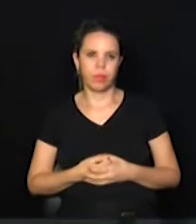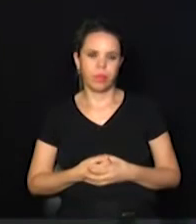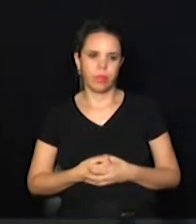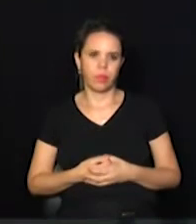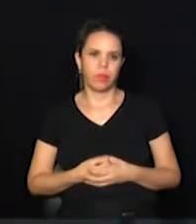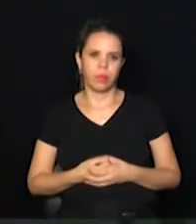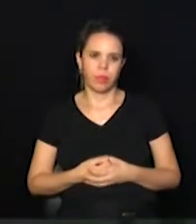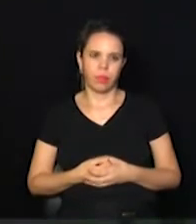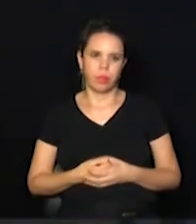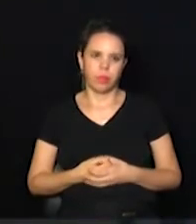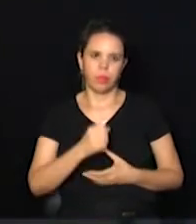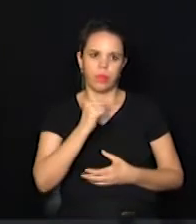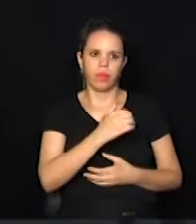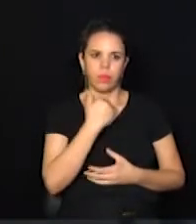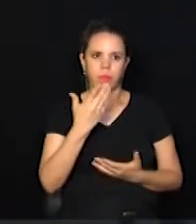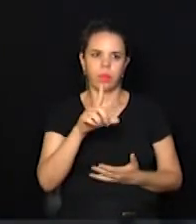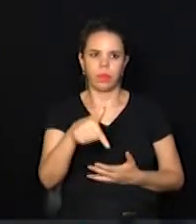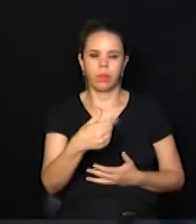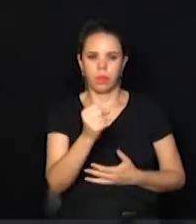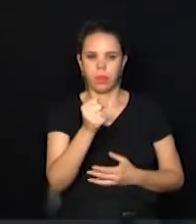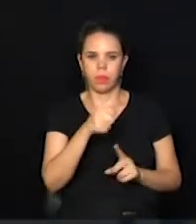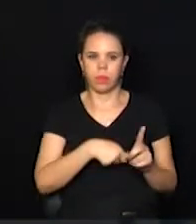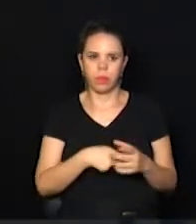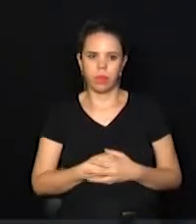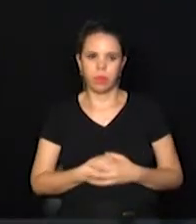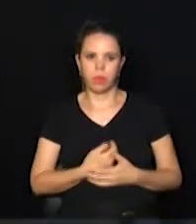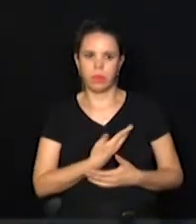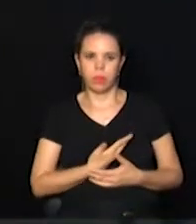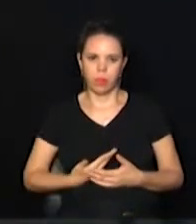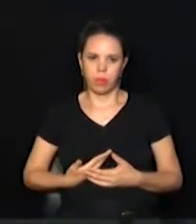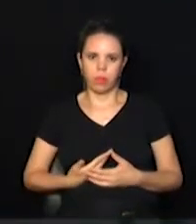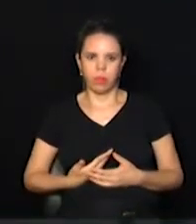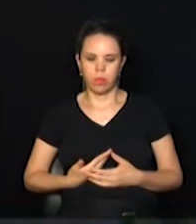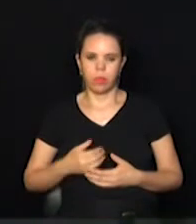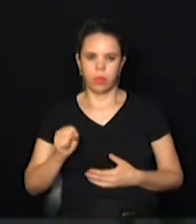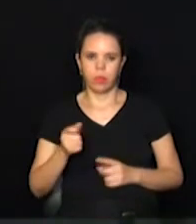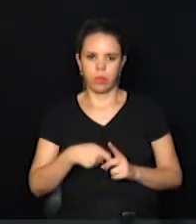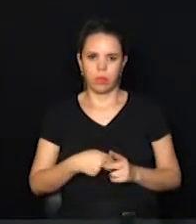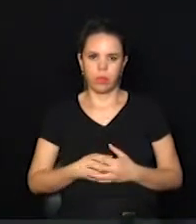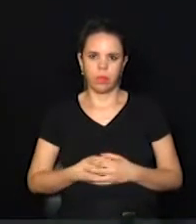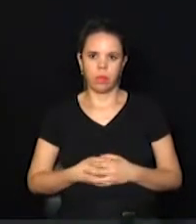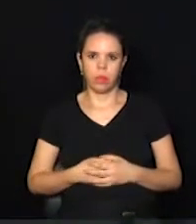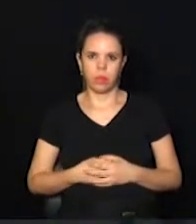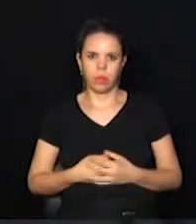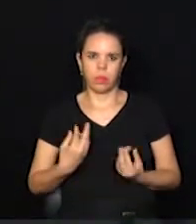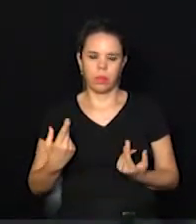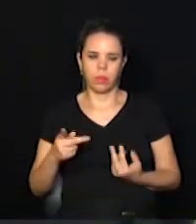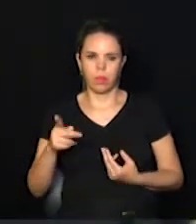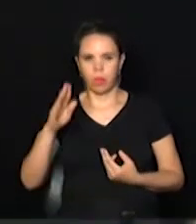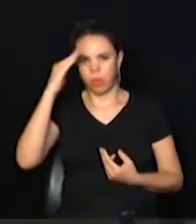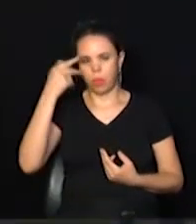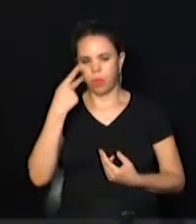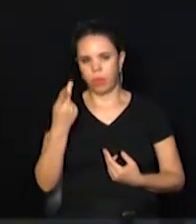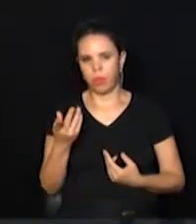ele foi assassinado depois de 8 meses de mandato. Esses 8 meses, né, como o Pedro Torinho e o